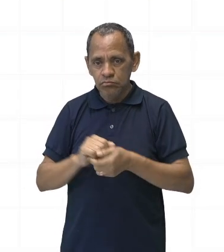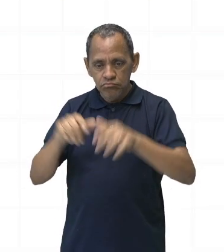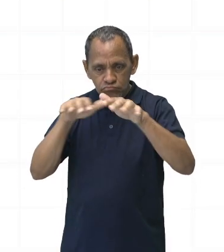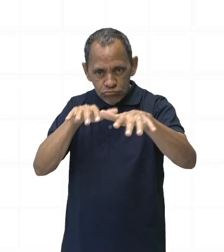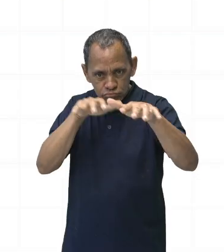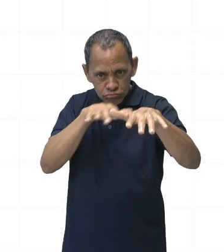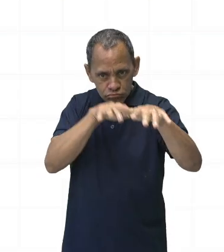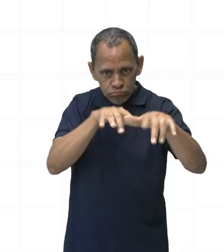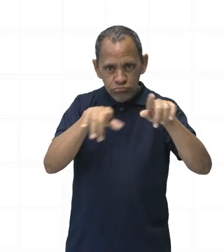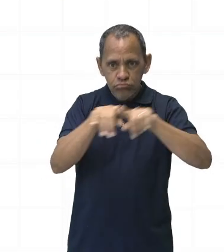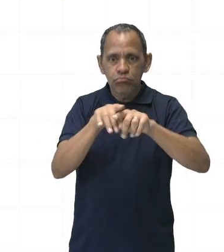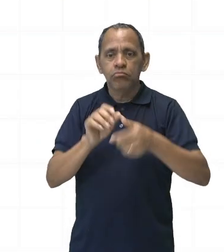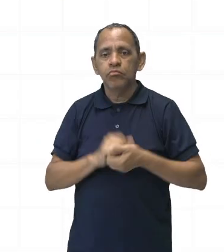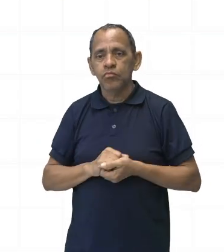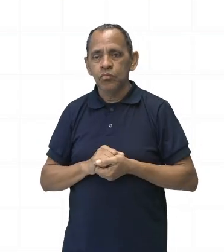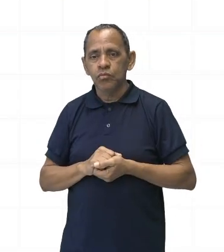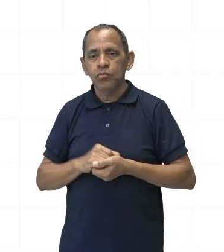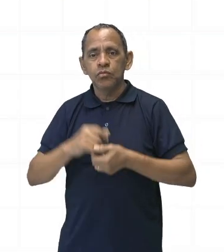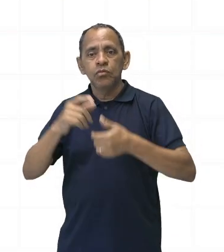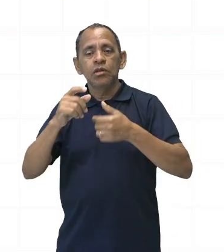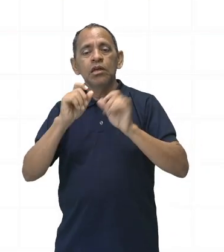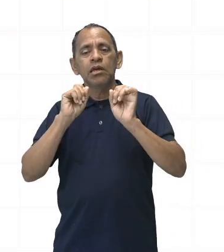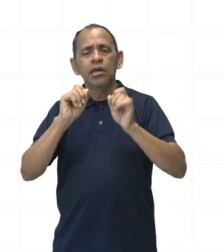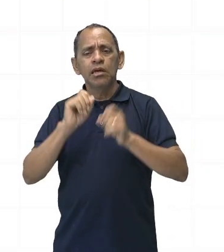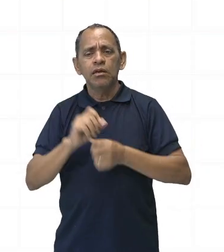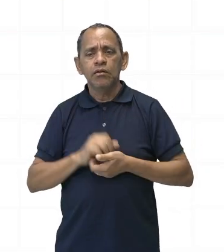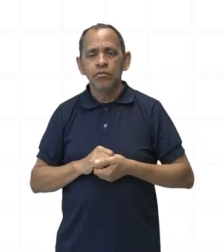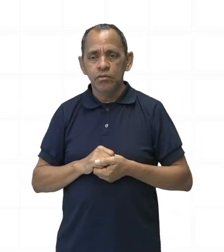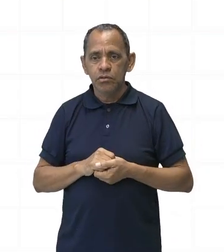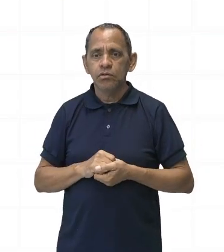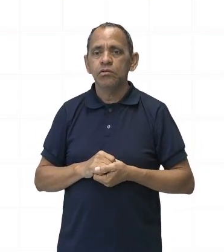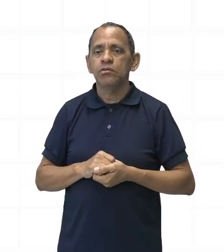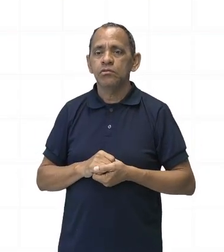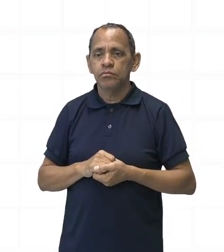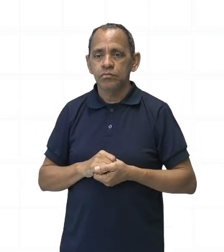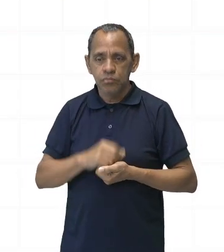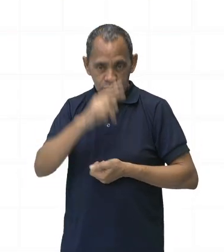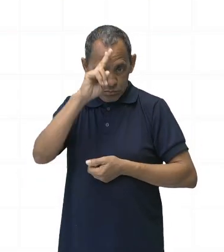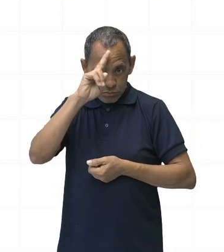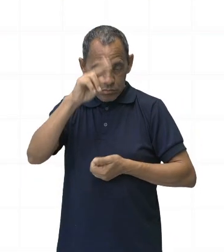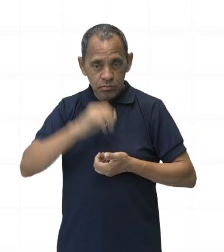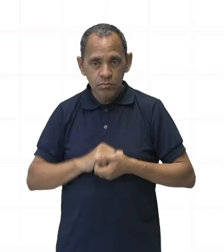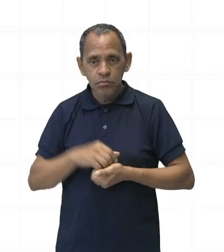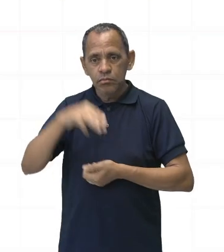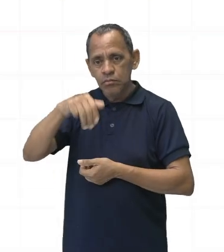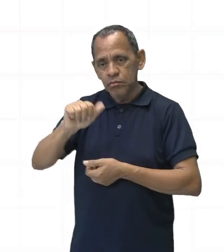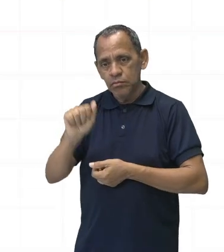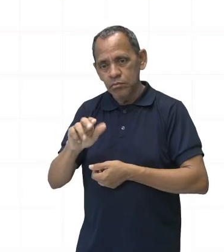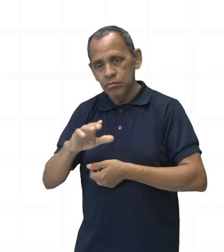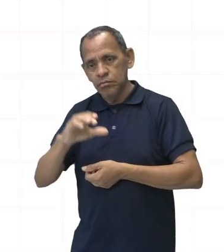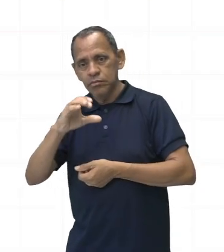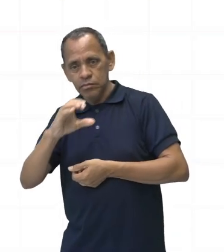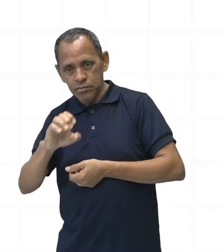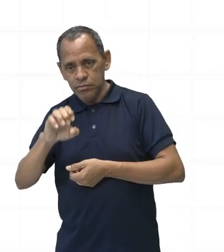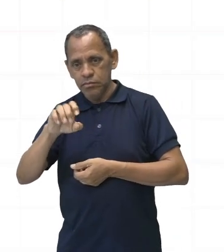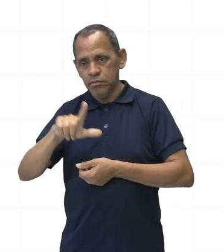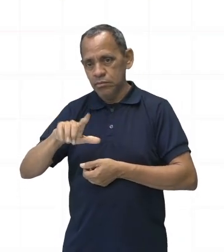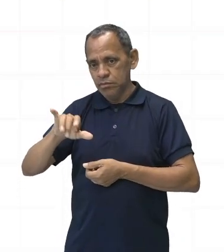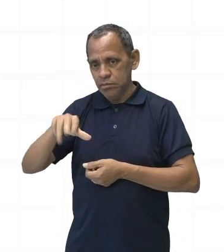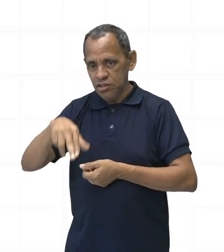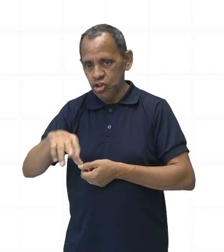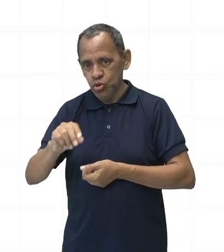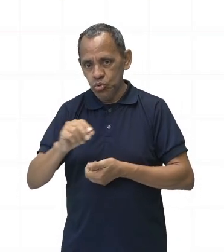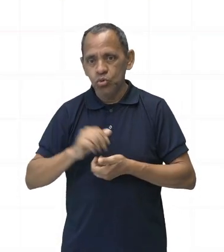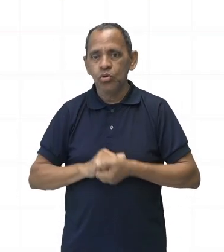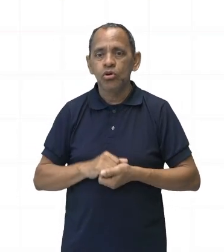públicas. O autor do tiro é o soldado chamado Marcelino Bispo de Melo, que estava ligado a círculos